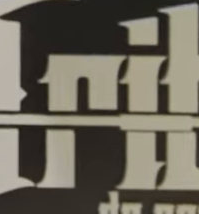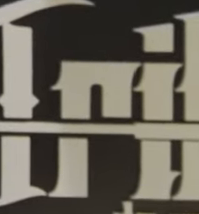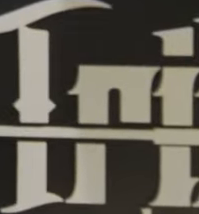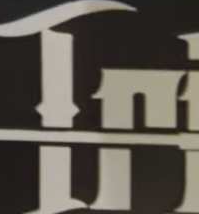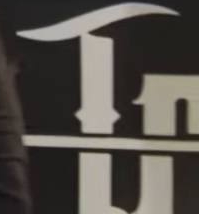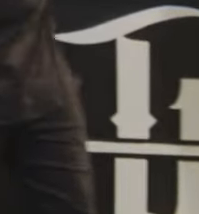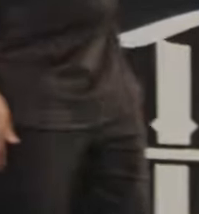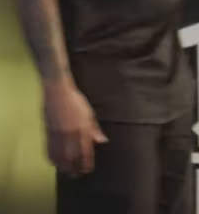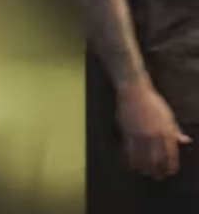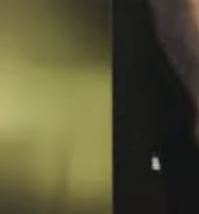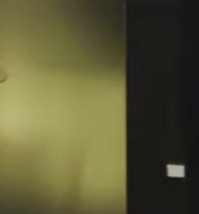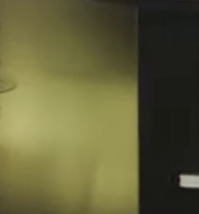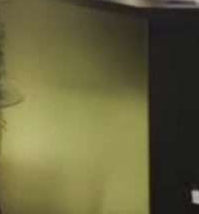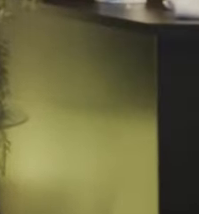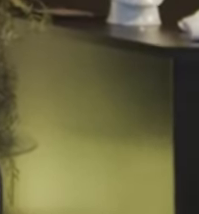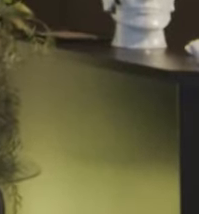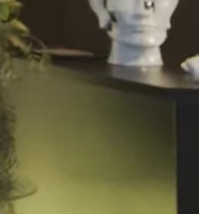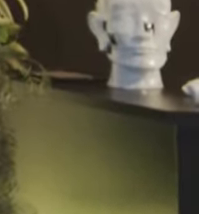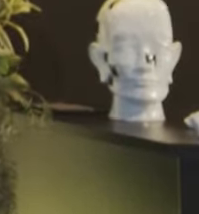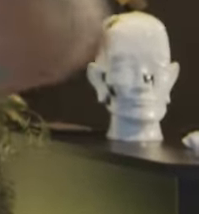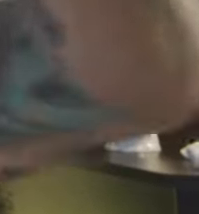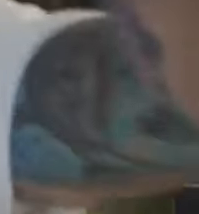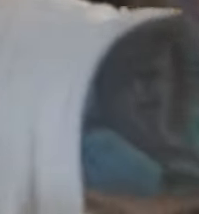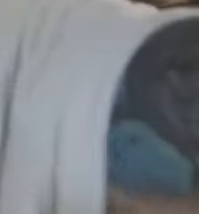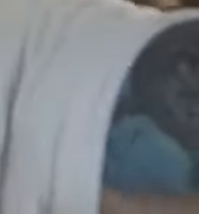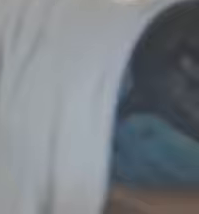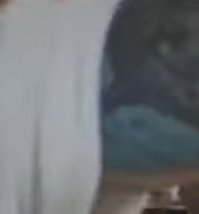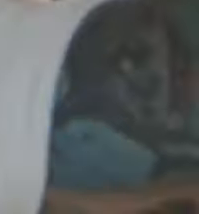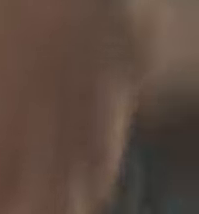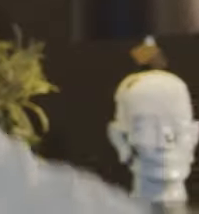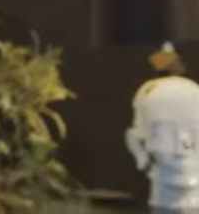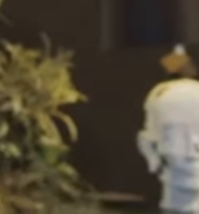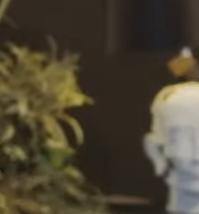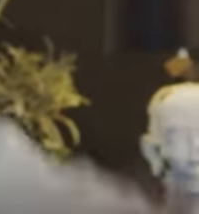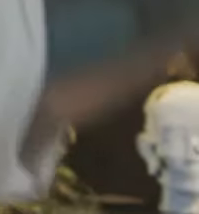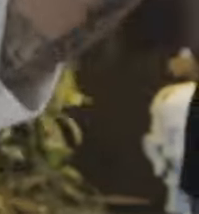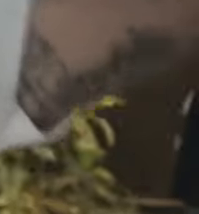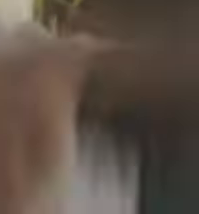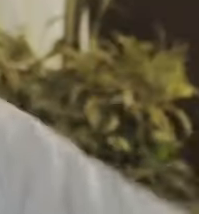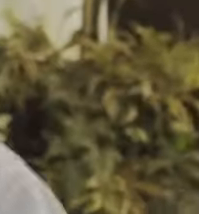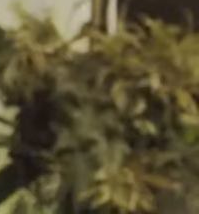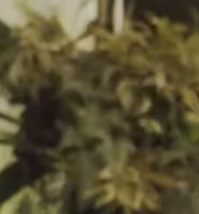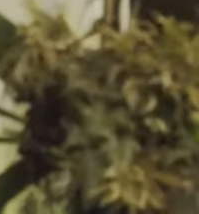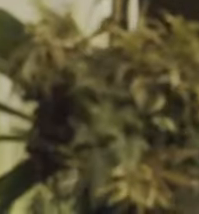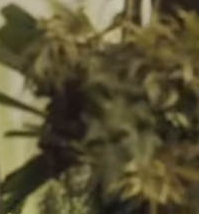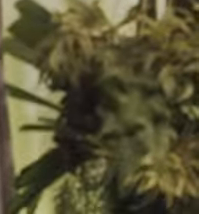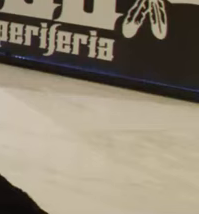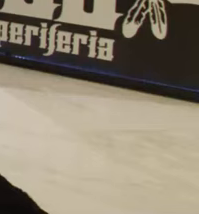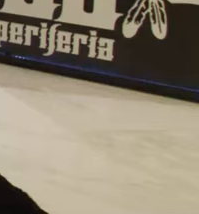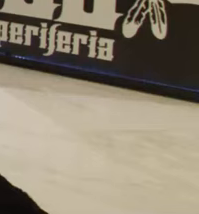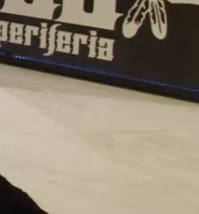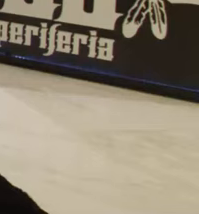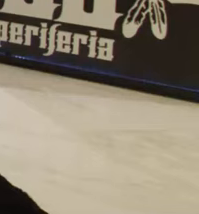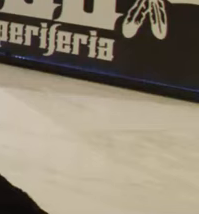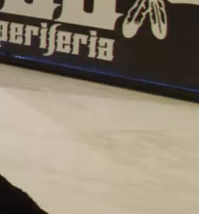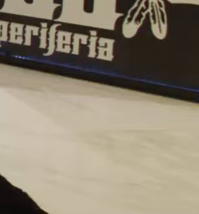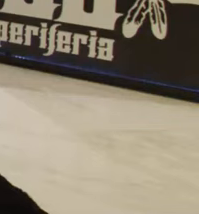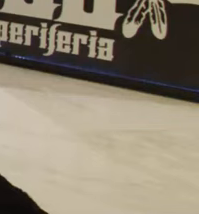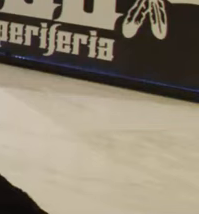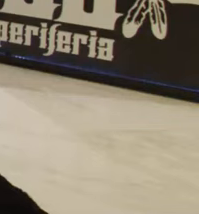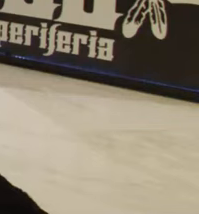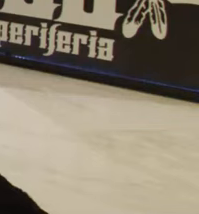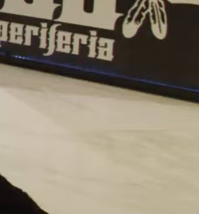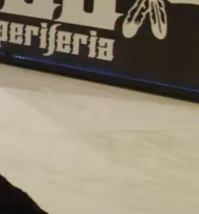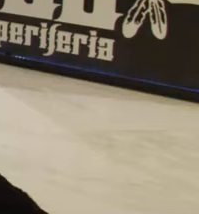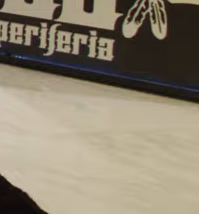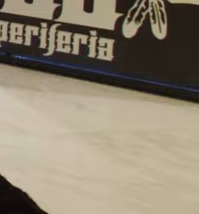ser bem sincero, não sei o que cê acha, mas sei bem o que quero. Vou atrás do que importa, outra parte eu espero.